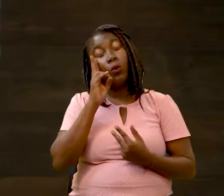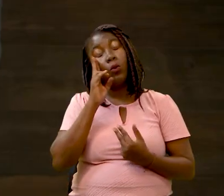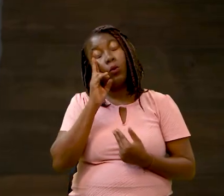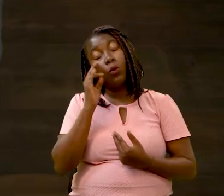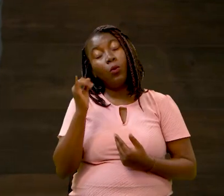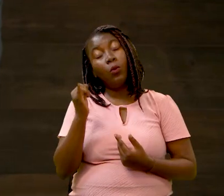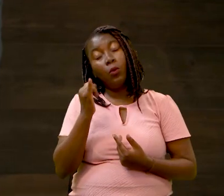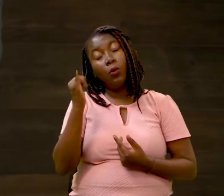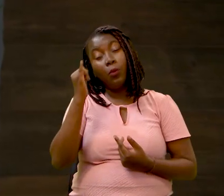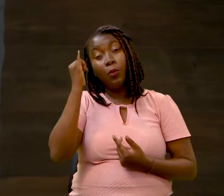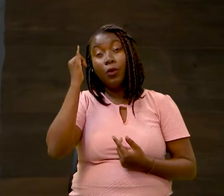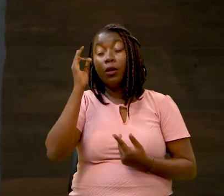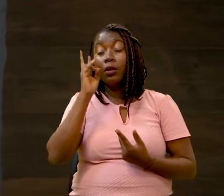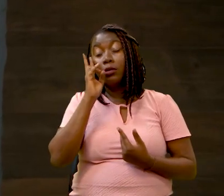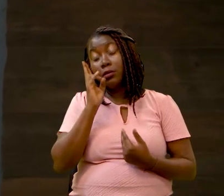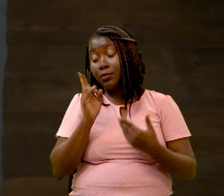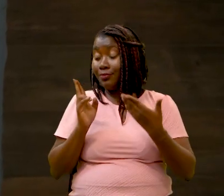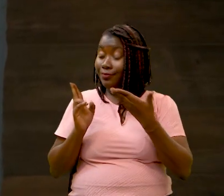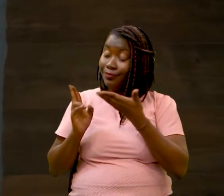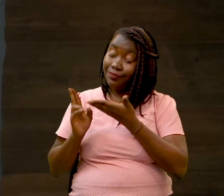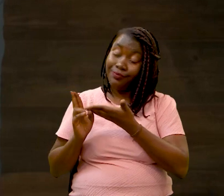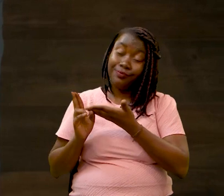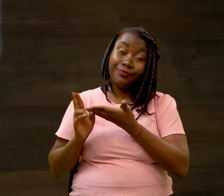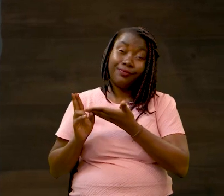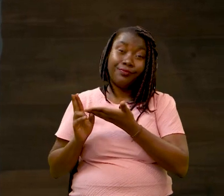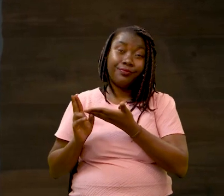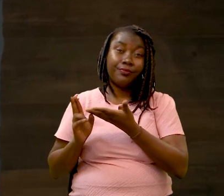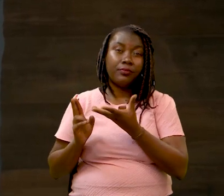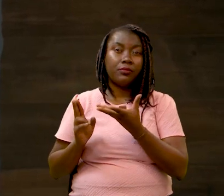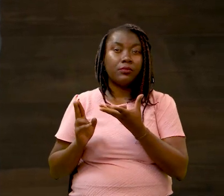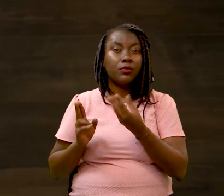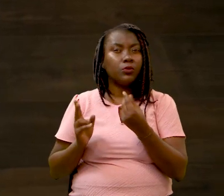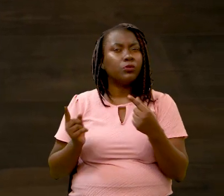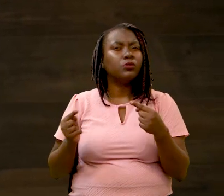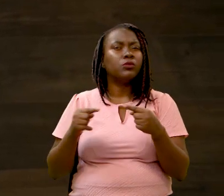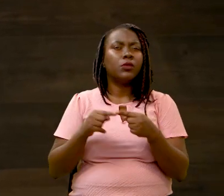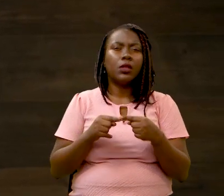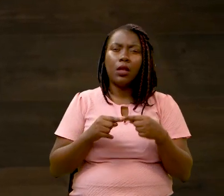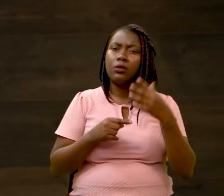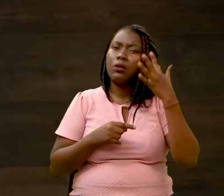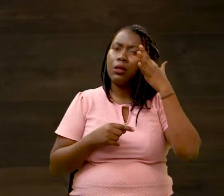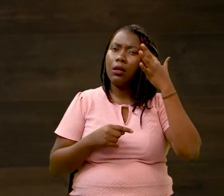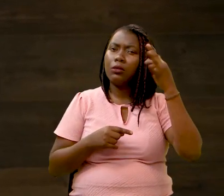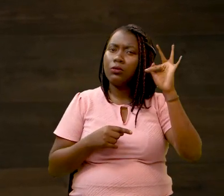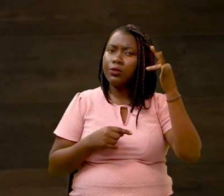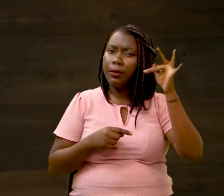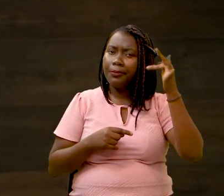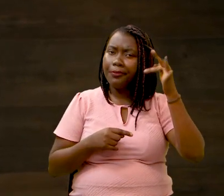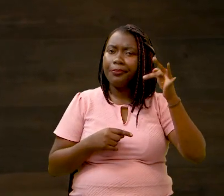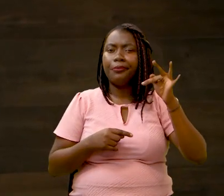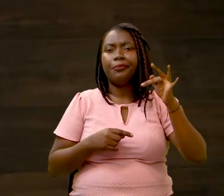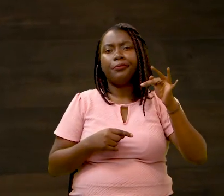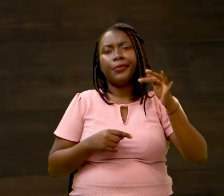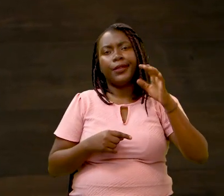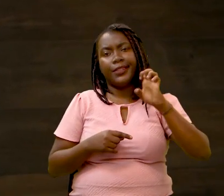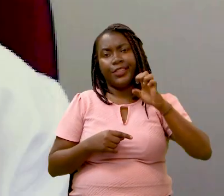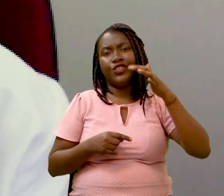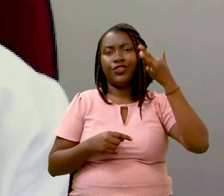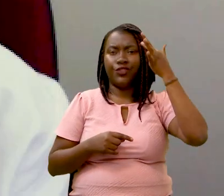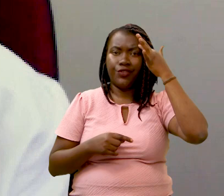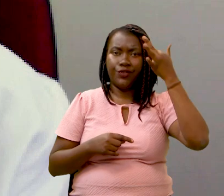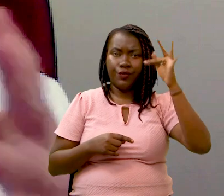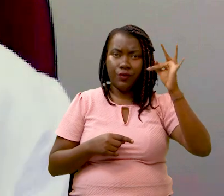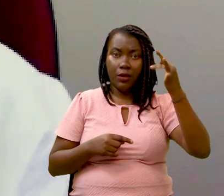sono é muito importante. Sono é outro negócio que está muito relacionado à dor de cabeça e